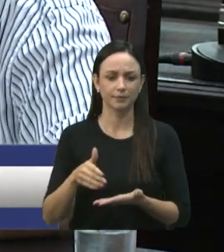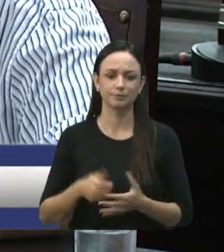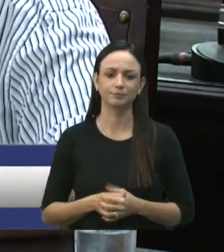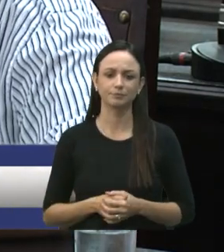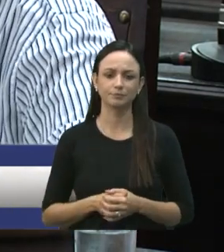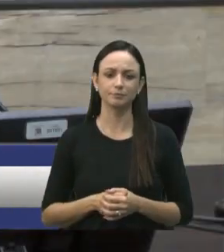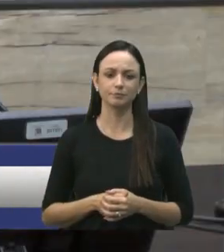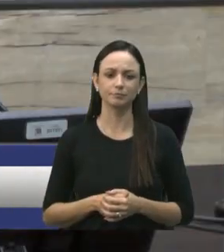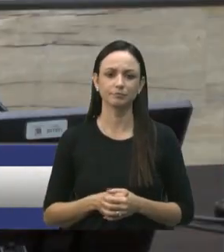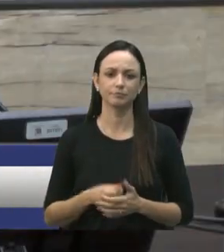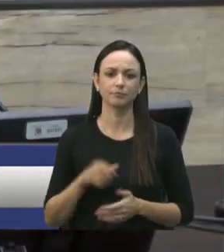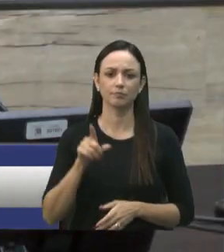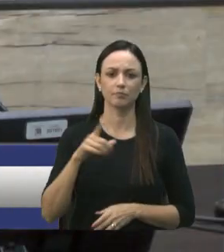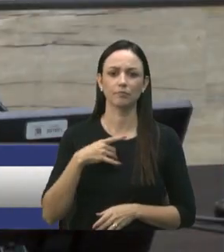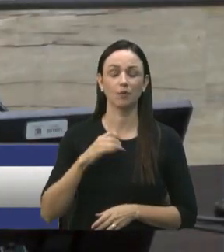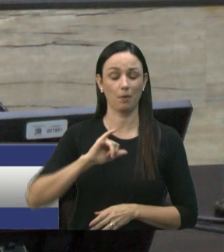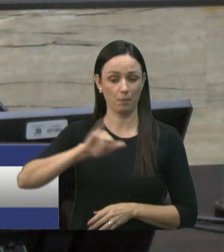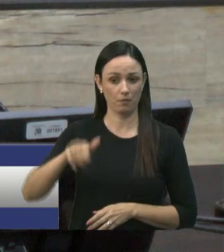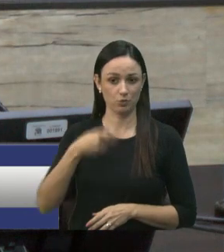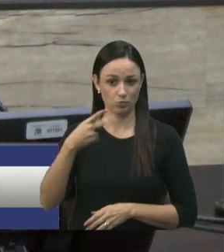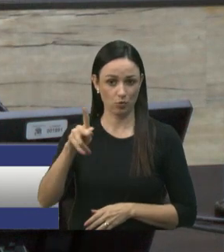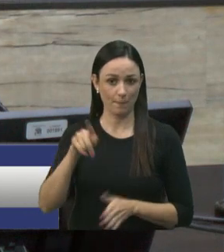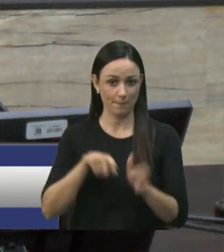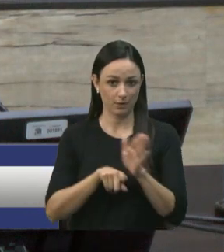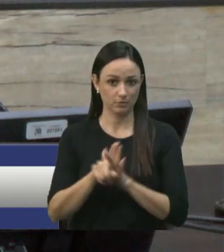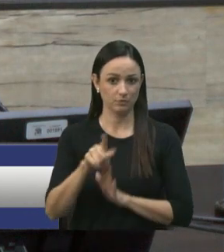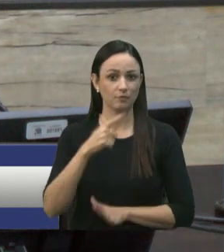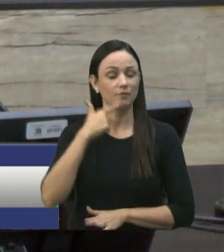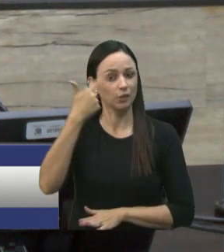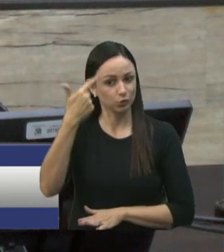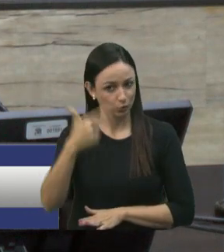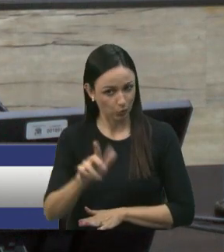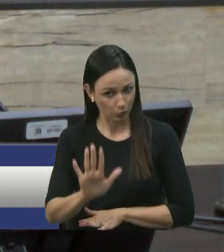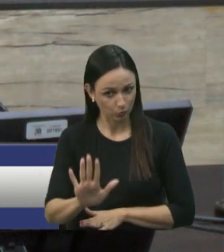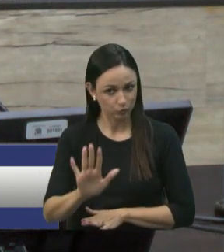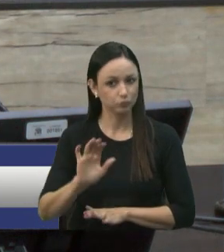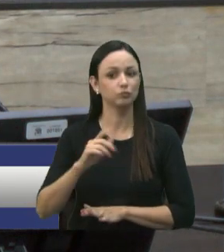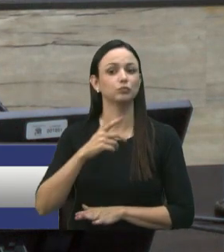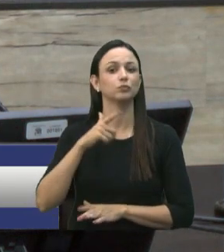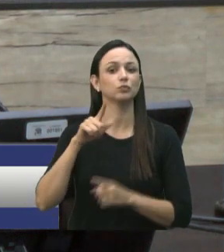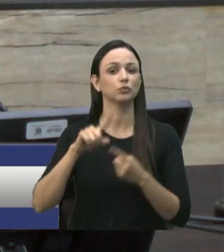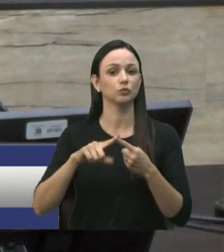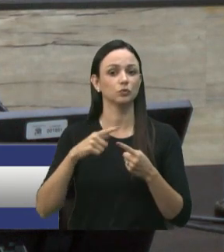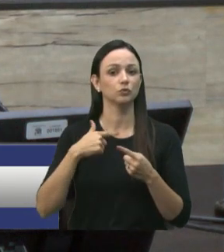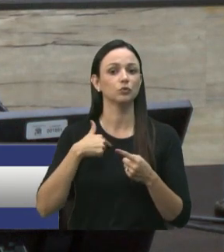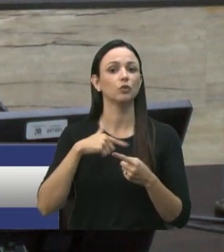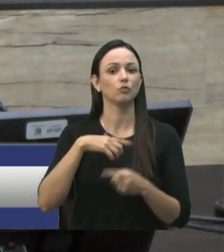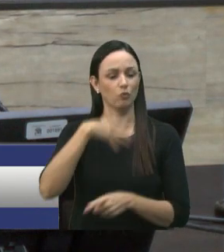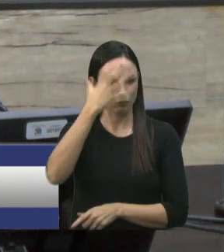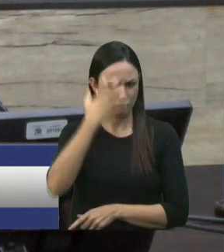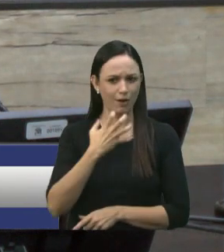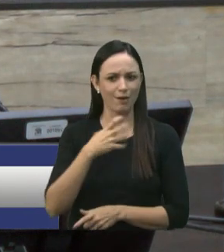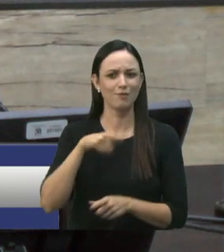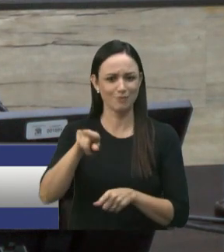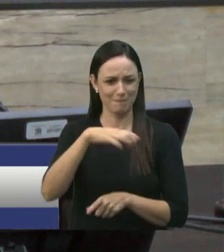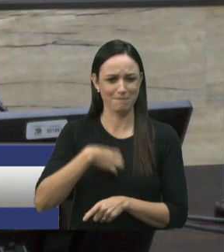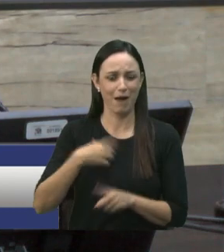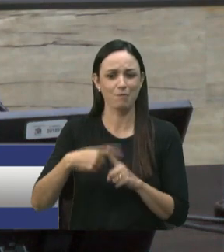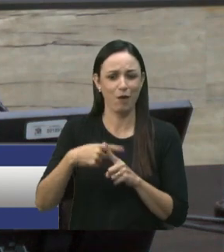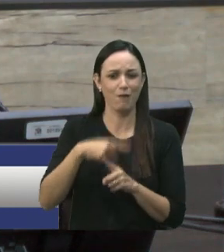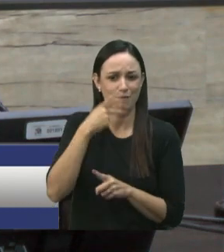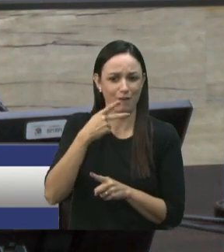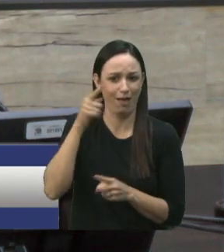só quero aproveitar a sua pergunta, vereador, e mais uma vez reforçar. Falei para vocês que eu vou chateá-los em relação a isso,